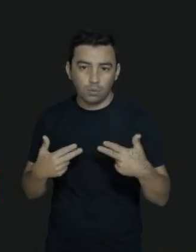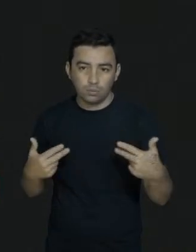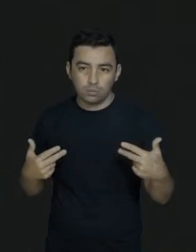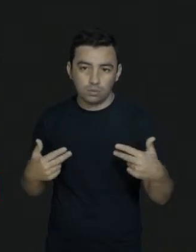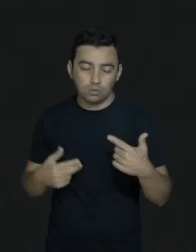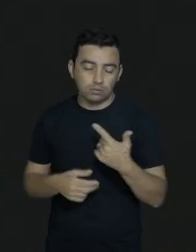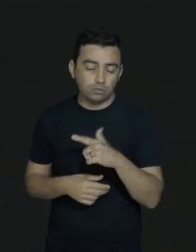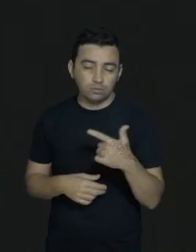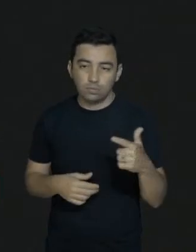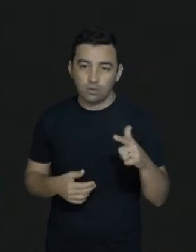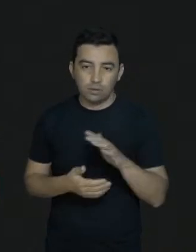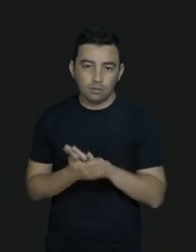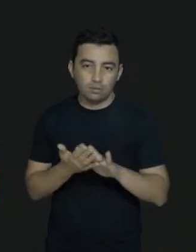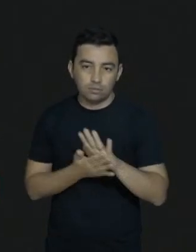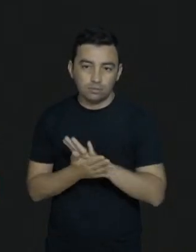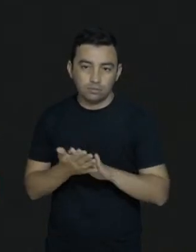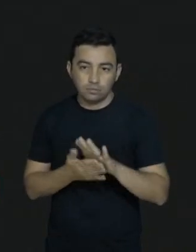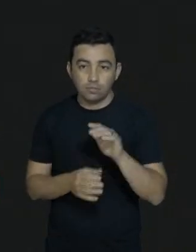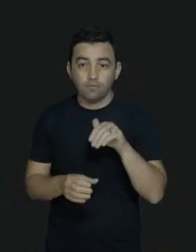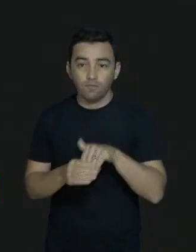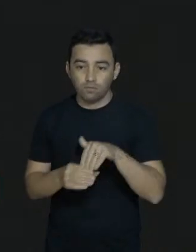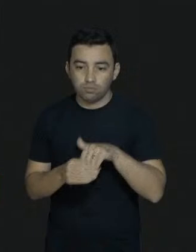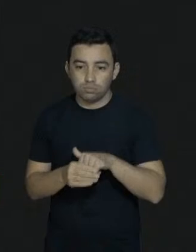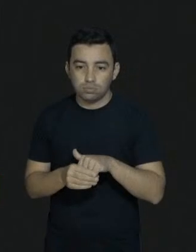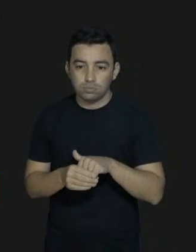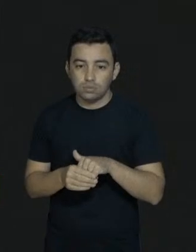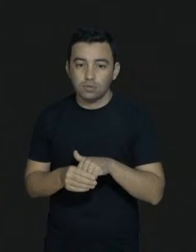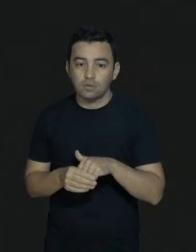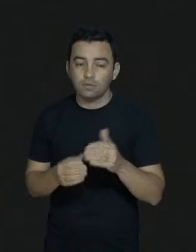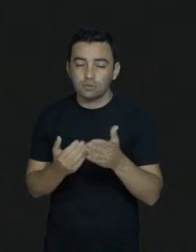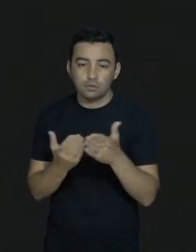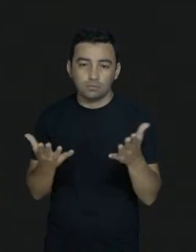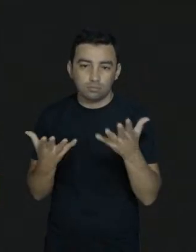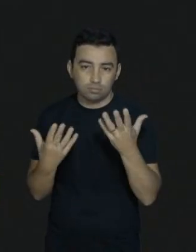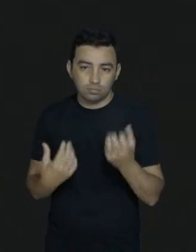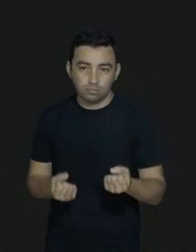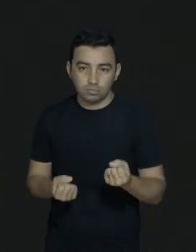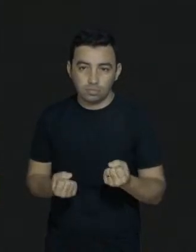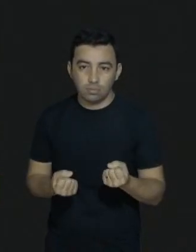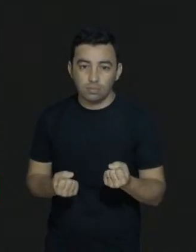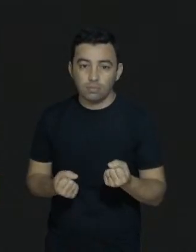não há apontamento coloco em votação os que forem a favor permanecem